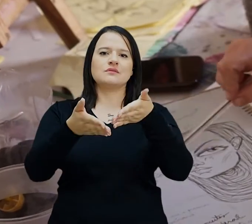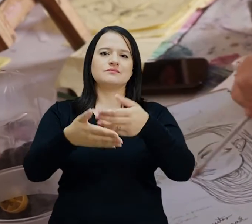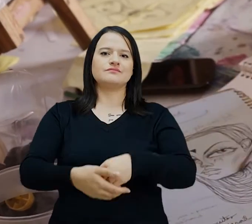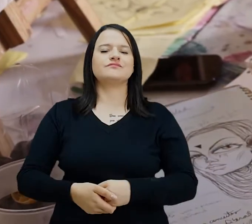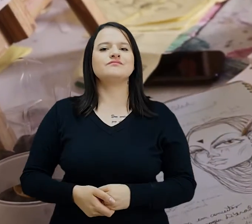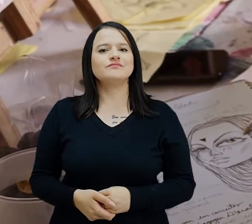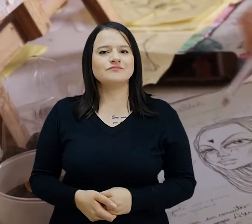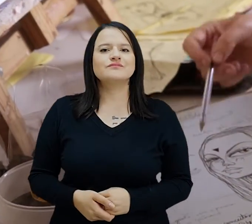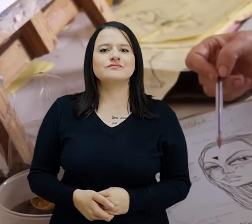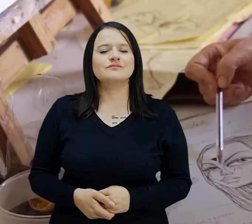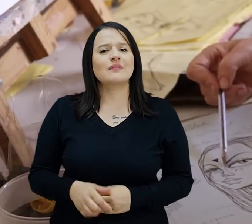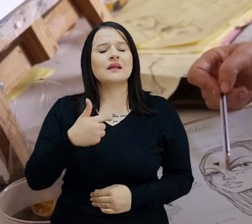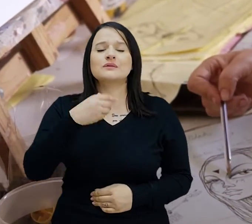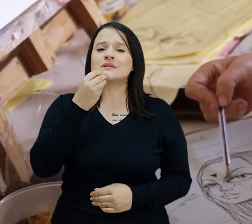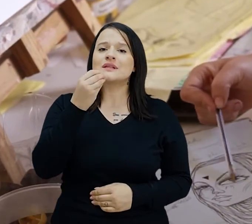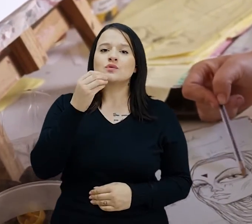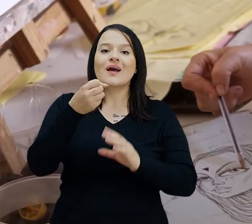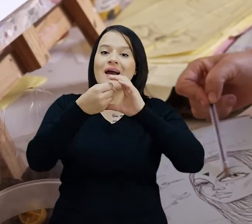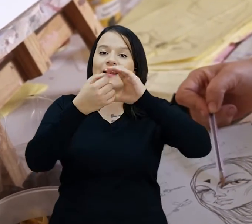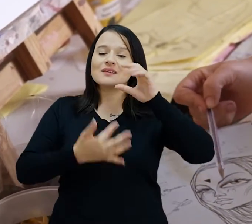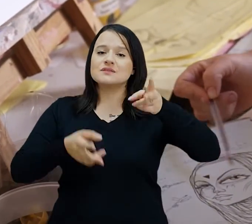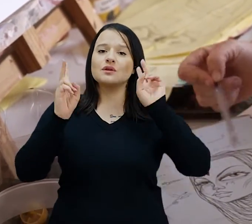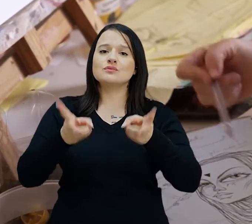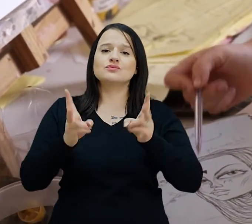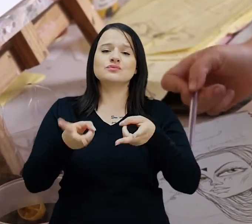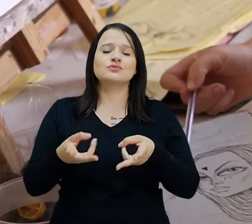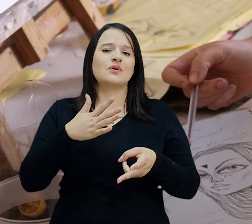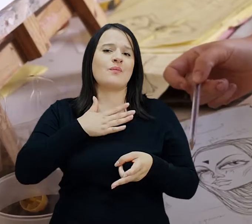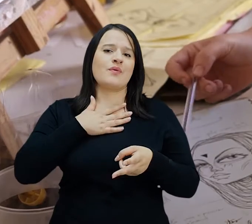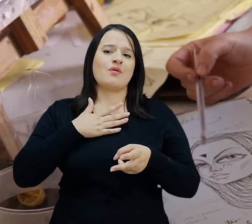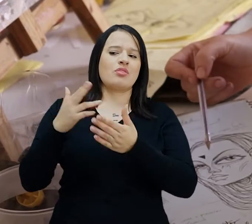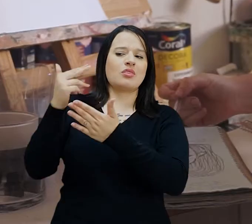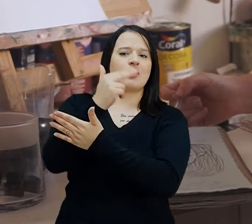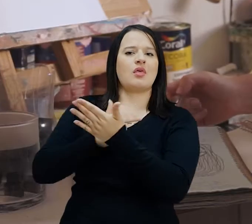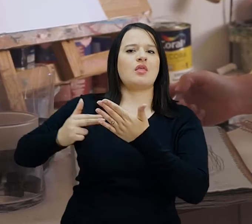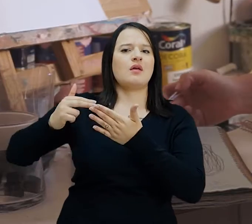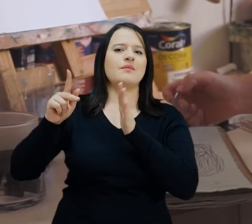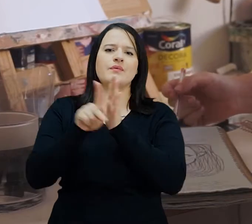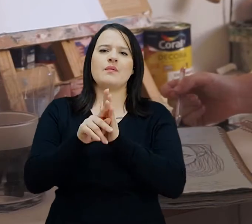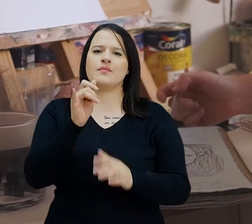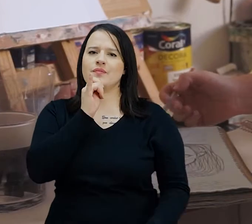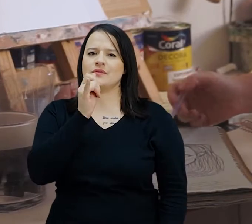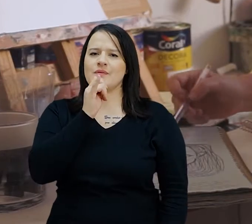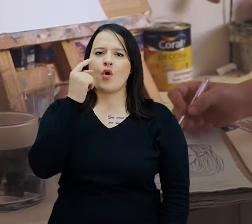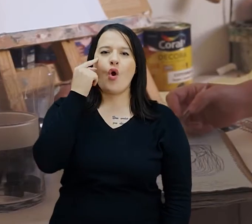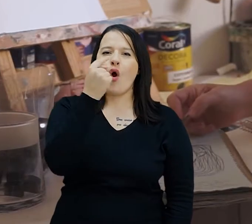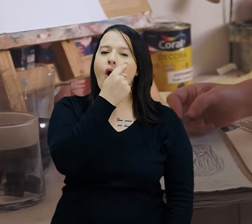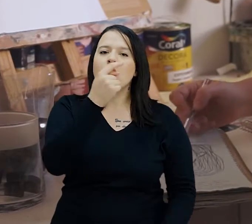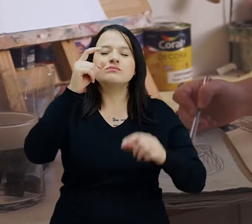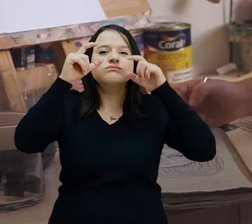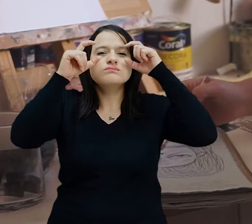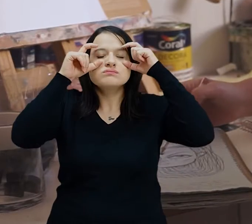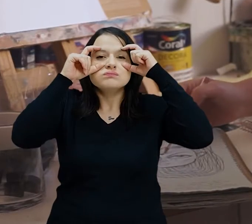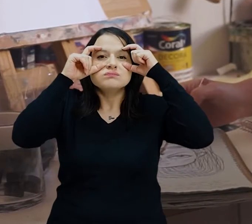cabeça mesmo. Então, eu procuro manter certas características dentro do meu desenho próprio.